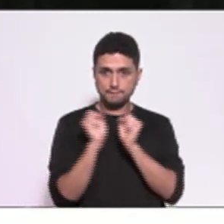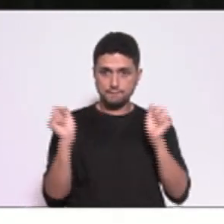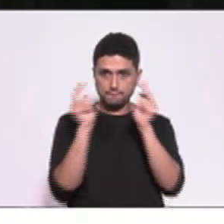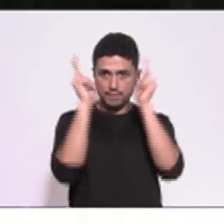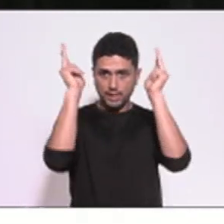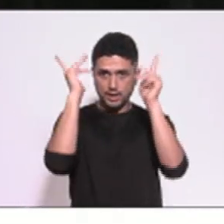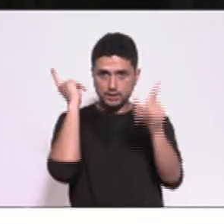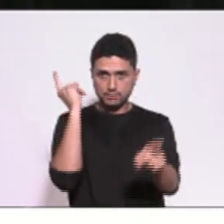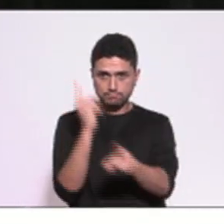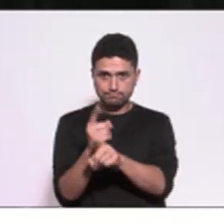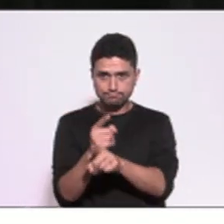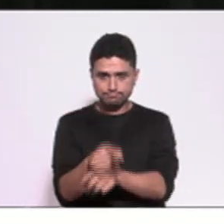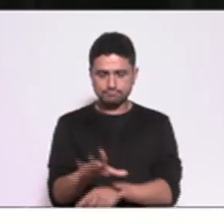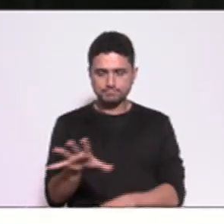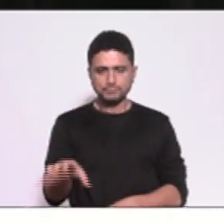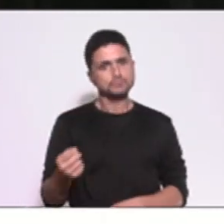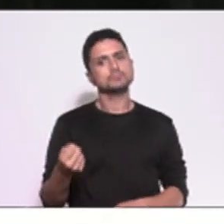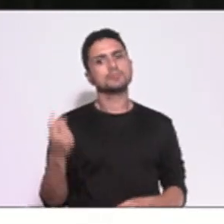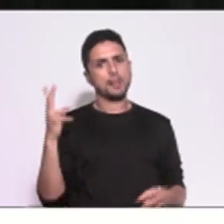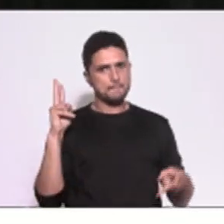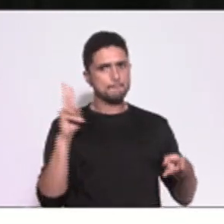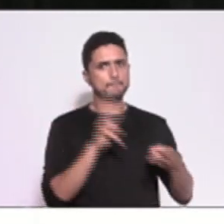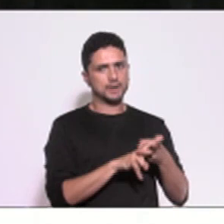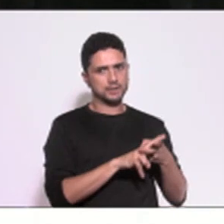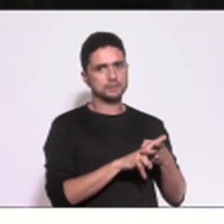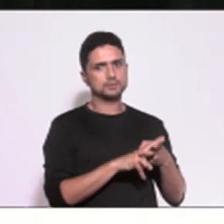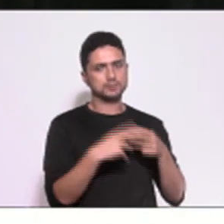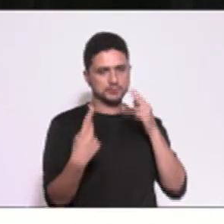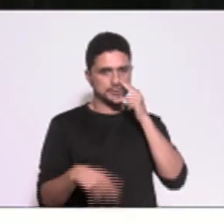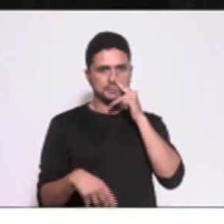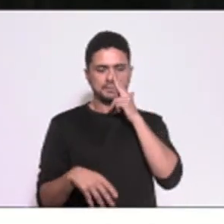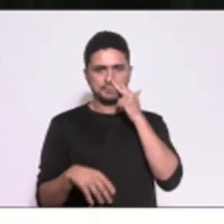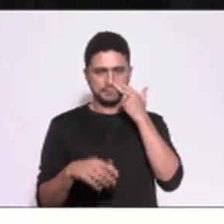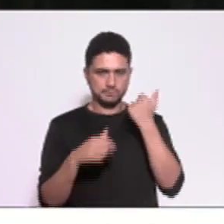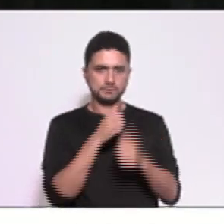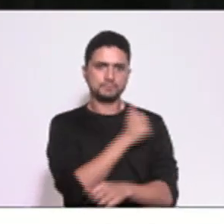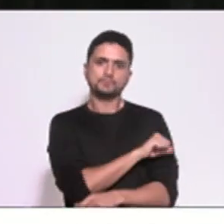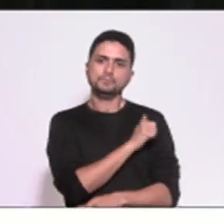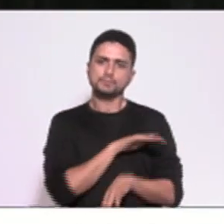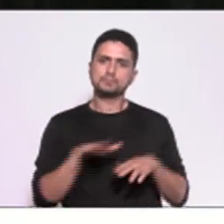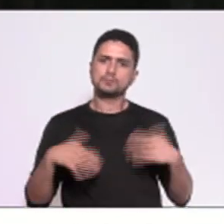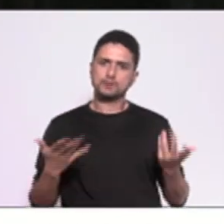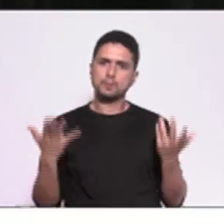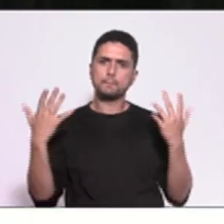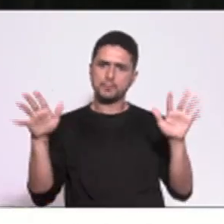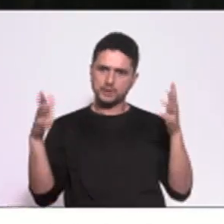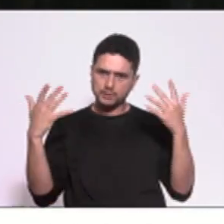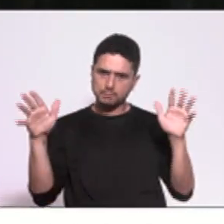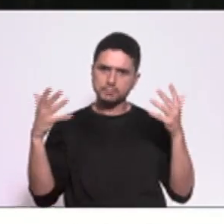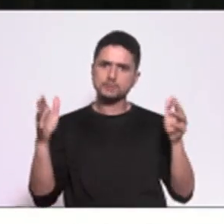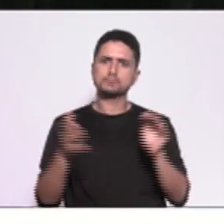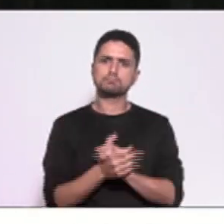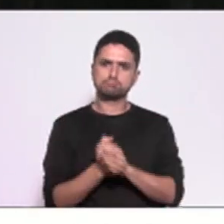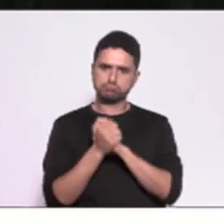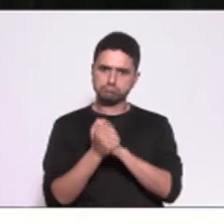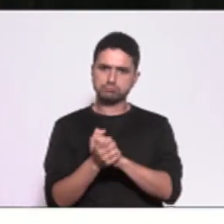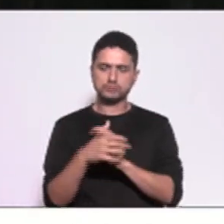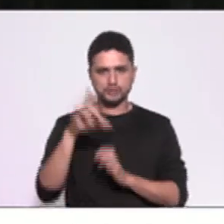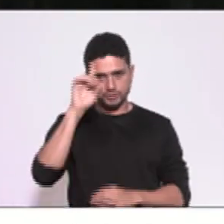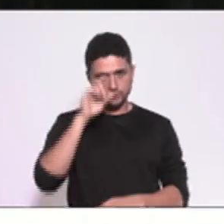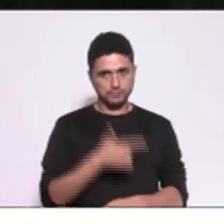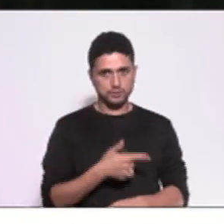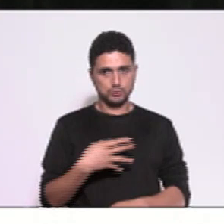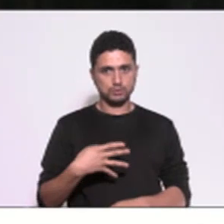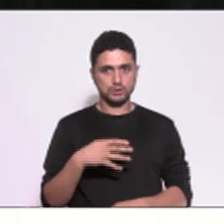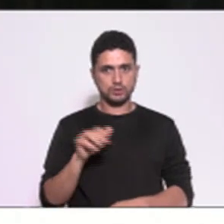também o cidadão à prisão imediata aqui no município do Rio de Janeiro. Então, parabéns. É uma lei do dia 24 de agosto